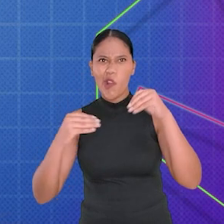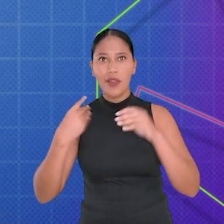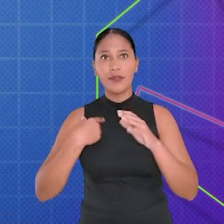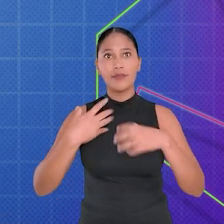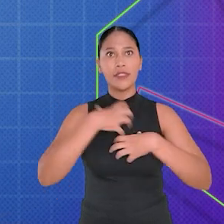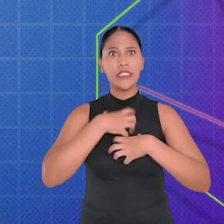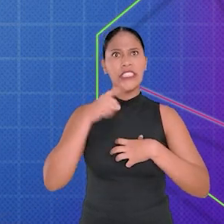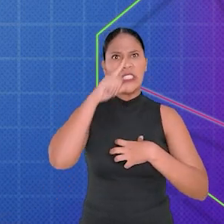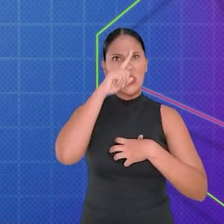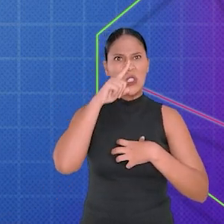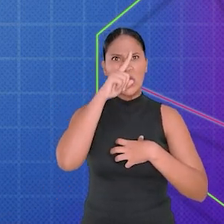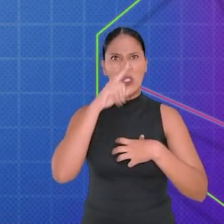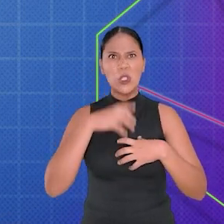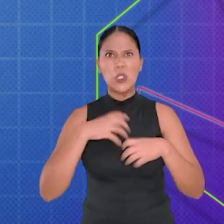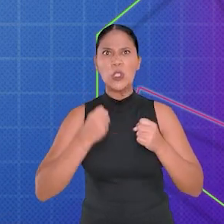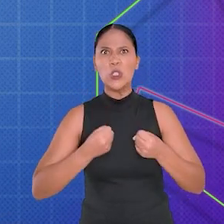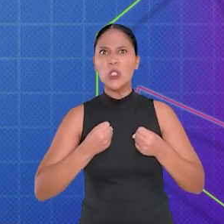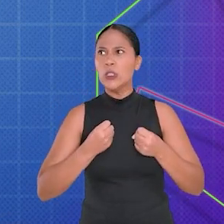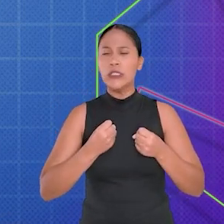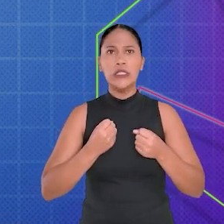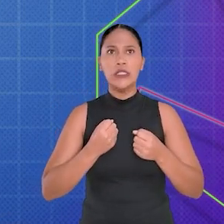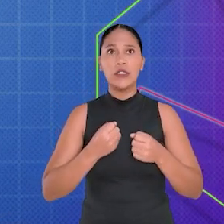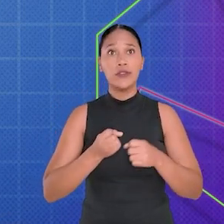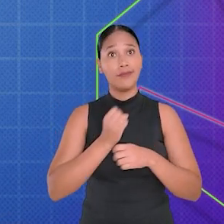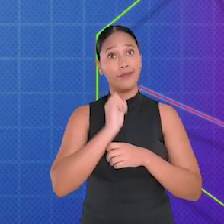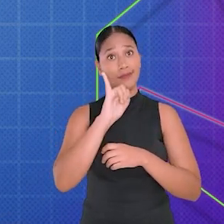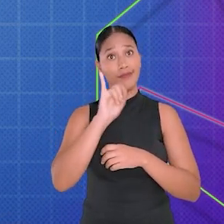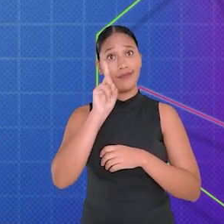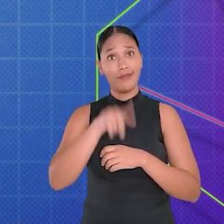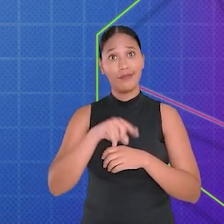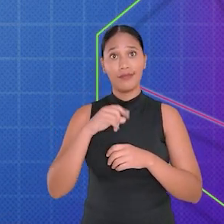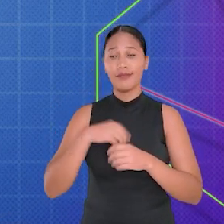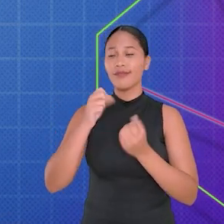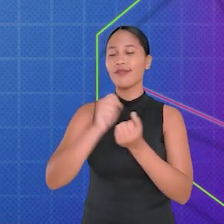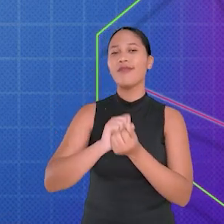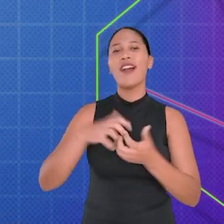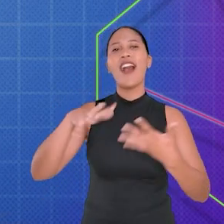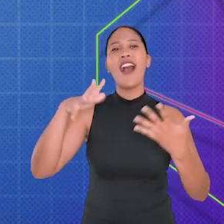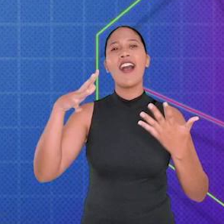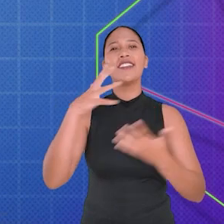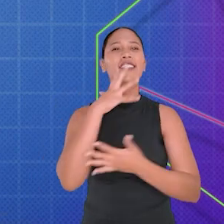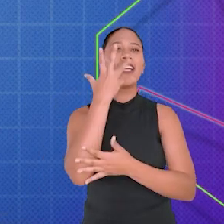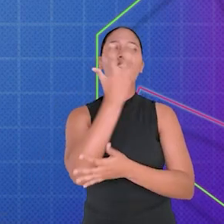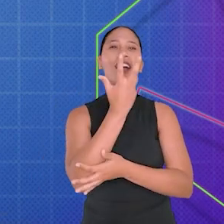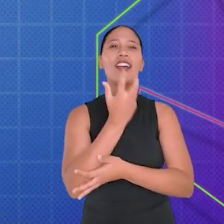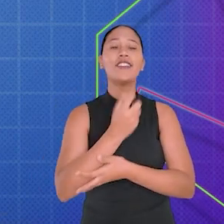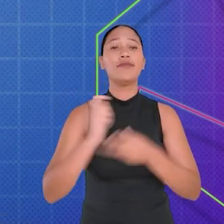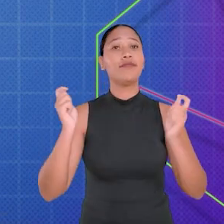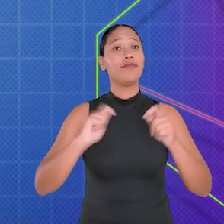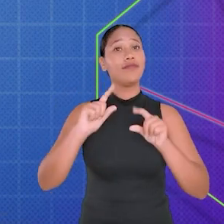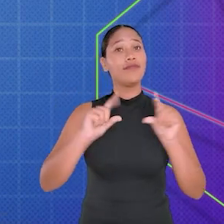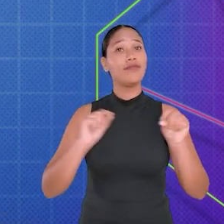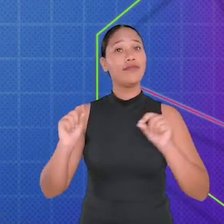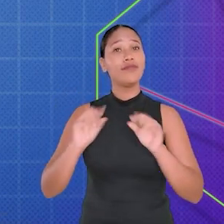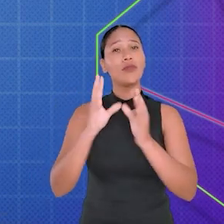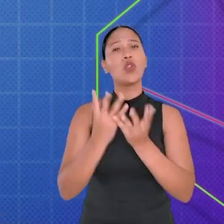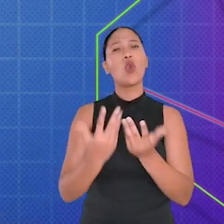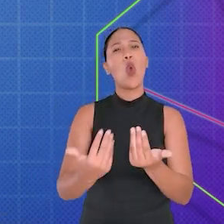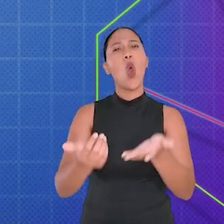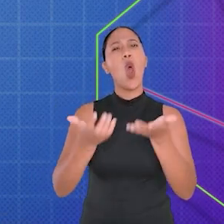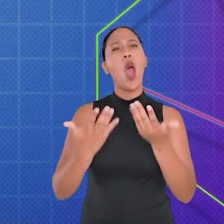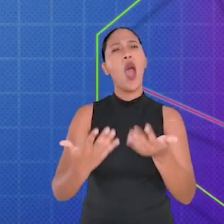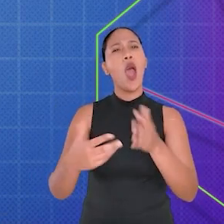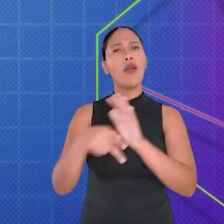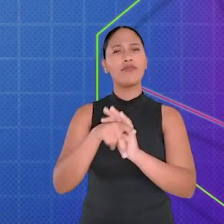formas angulares e irregulares, transmitindo uma sensação de perigo e tensão. Por outro lado, se o jogo se passa em um mundo mágico e encantador,